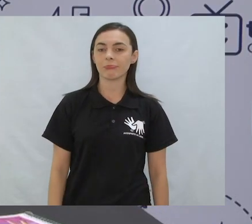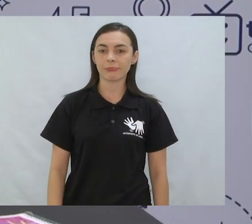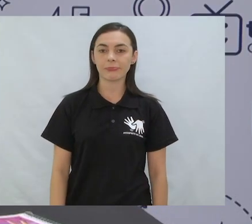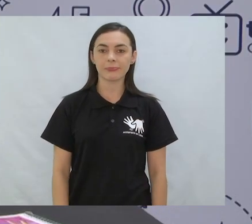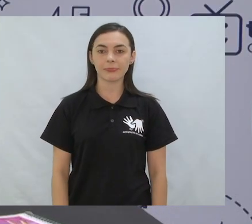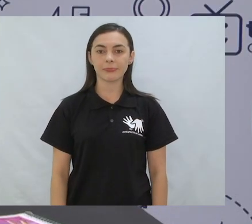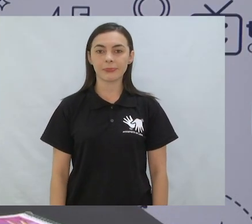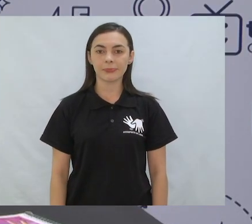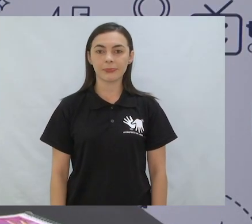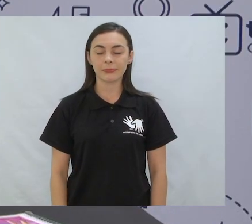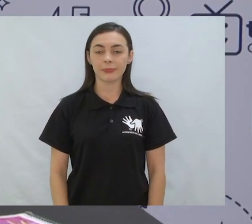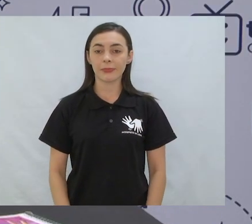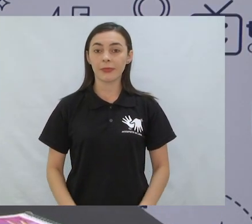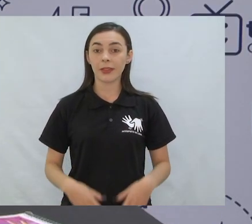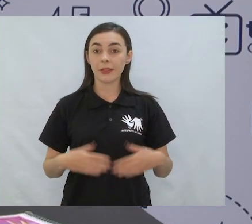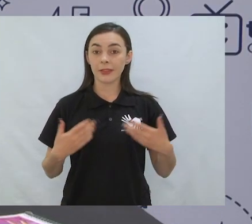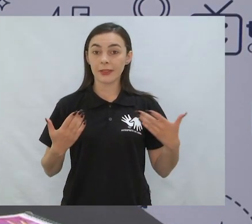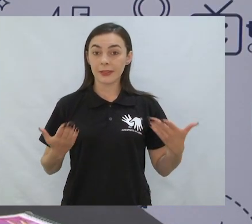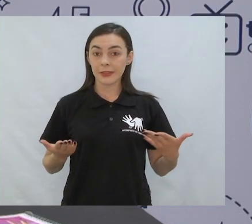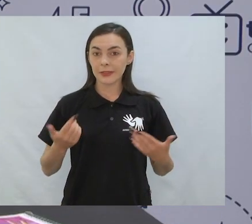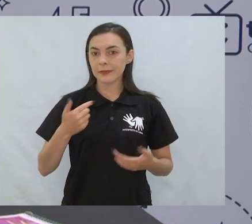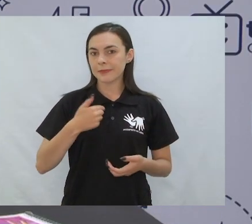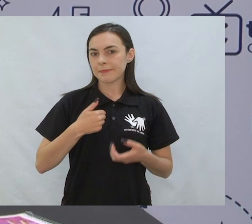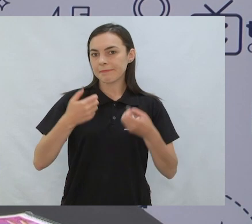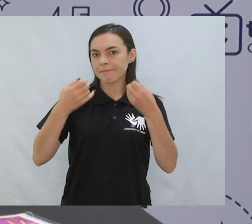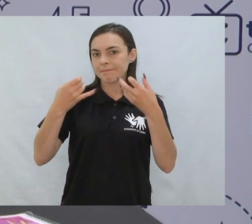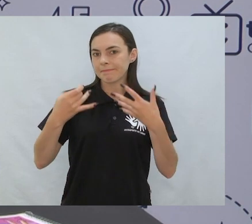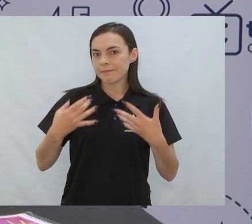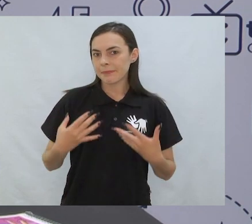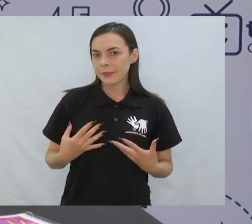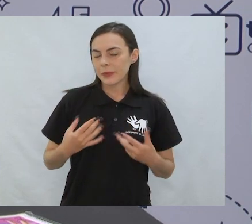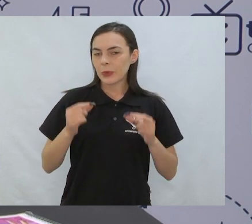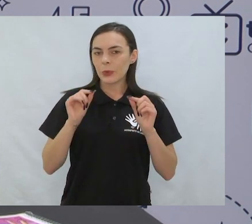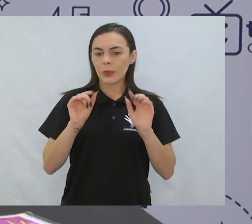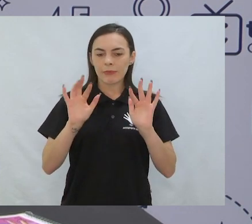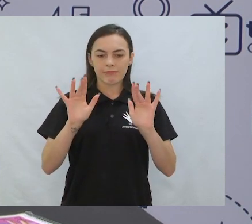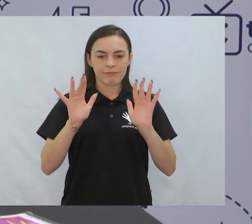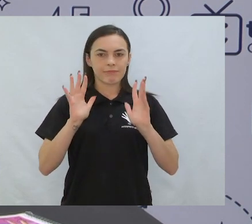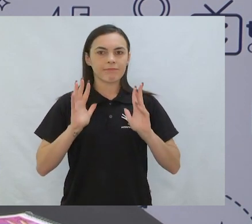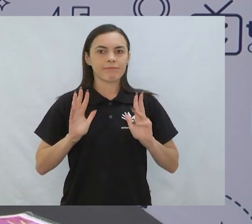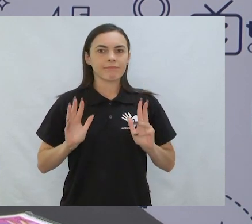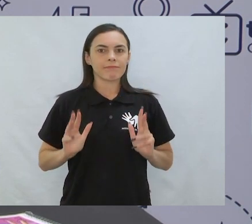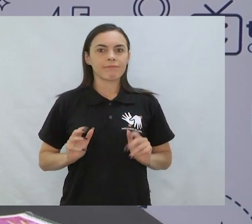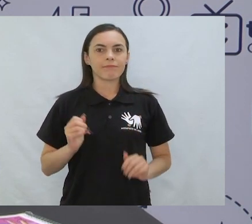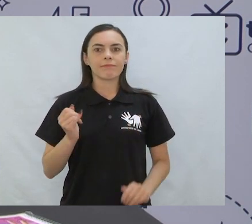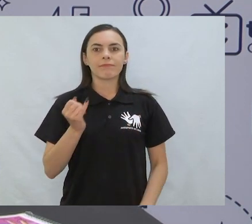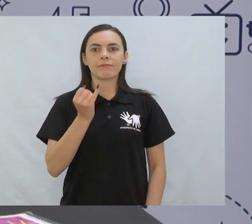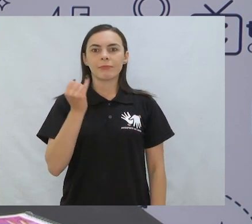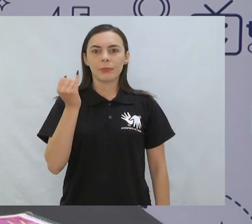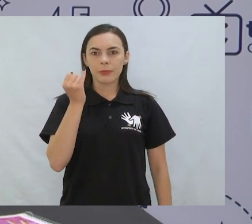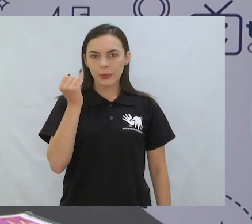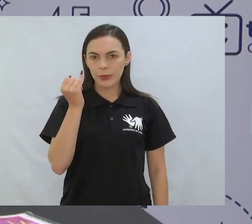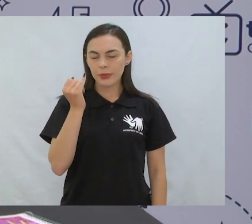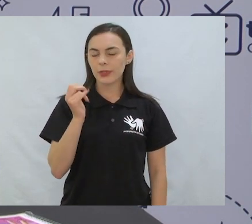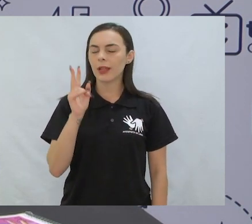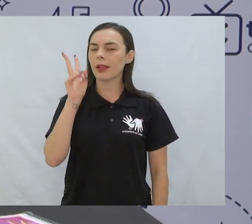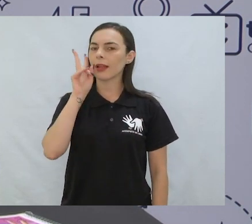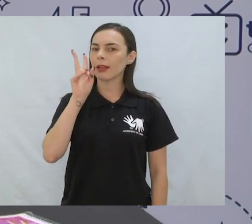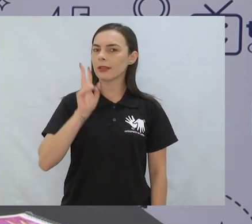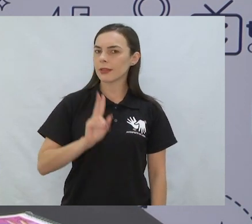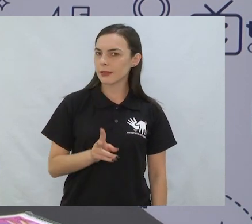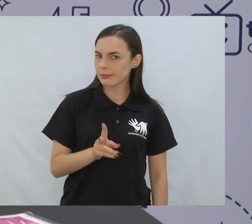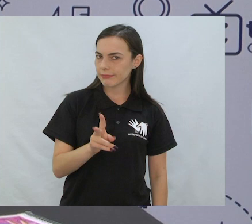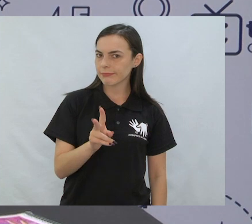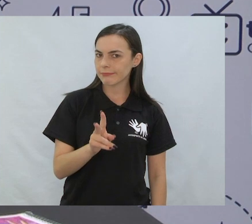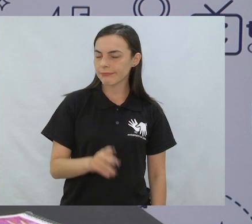ano. Então, como a professora comentou da importância de nós higienizarmos as nossas mãos, nunca